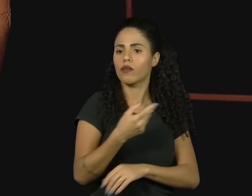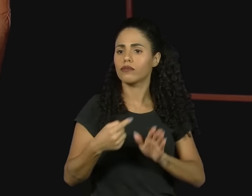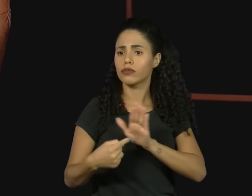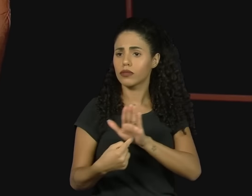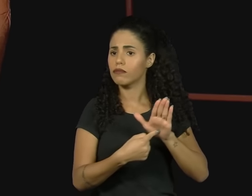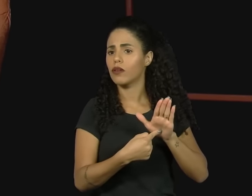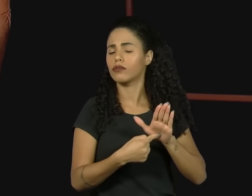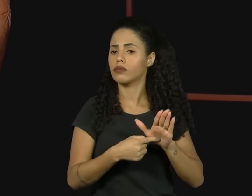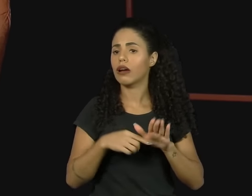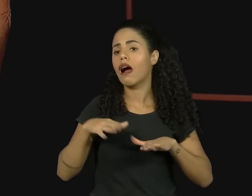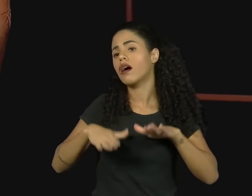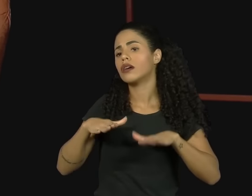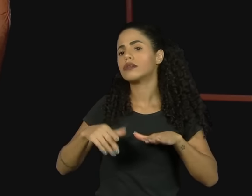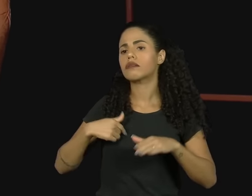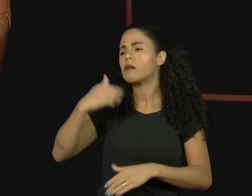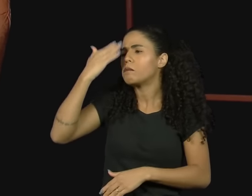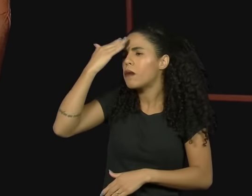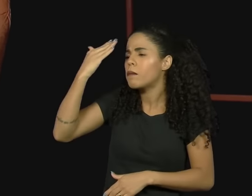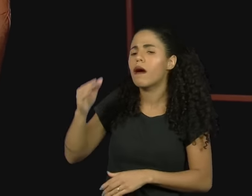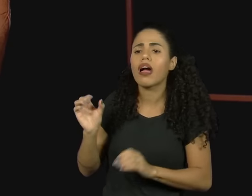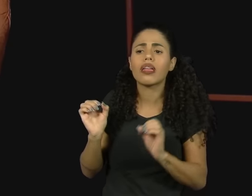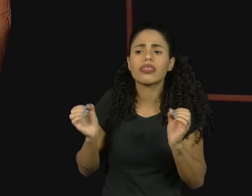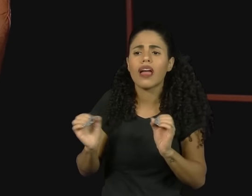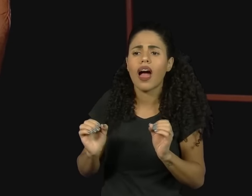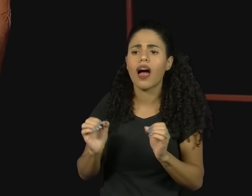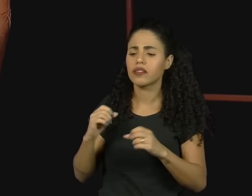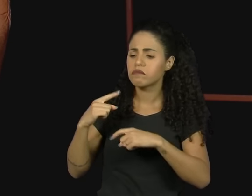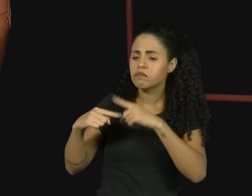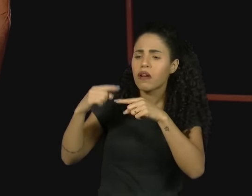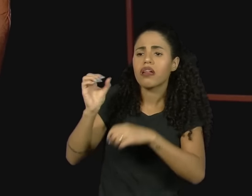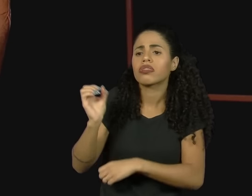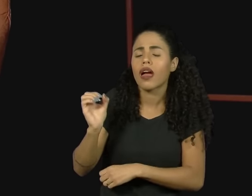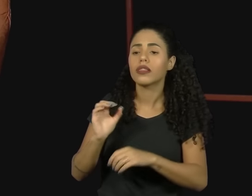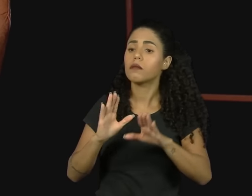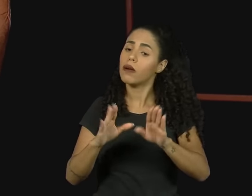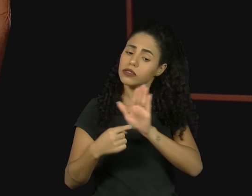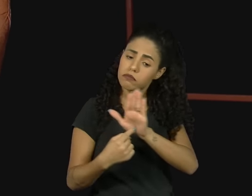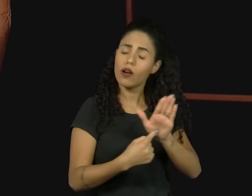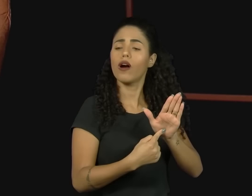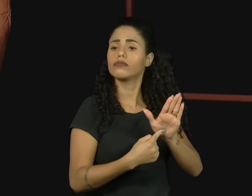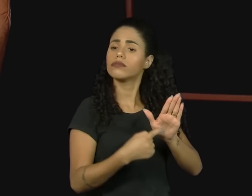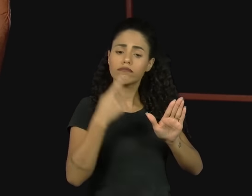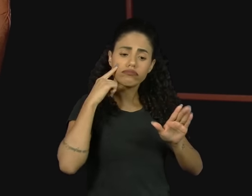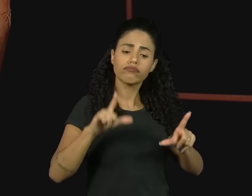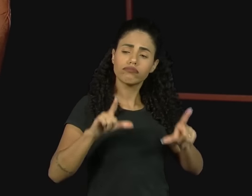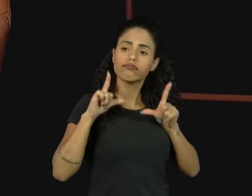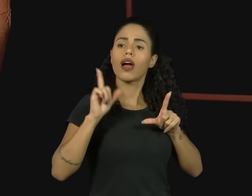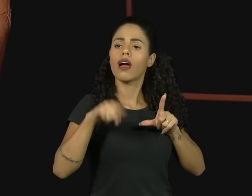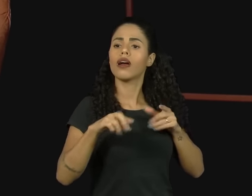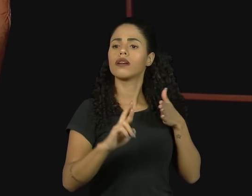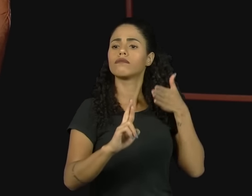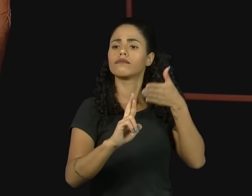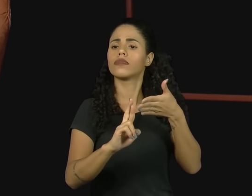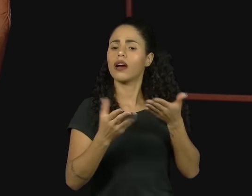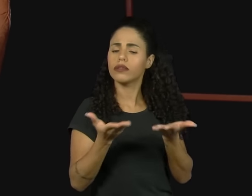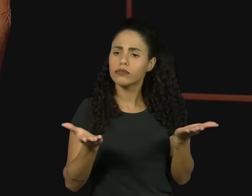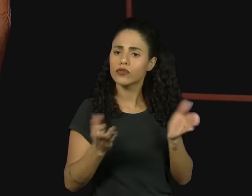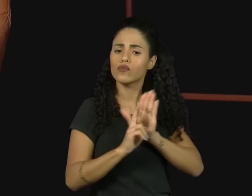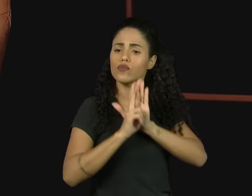podem até não fazer sucesso comercial para si mesmas, mas elas são a representação